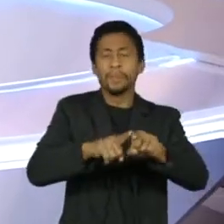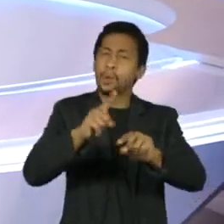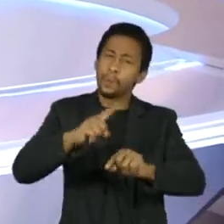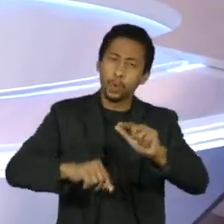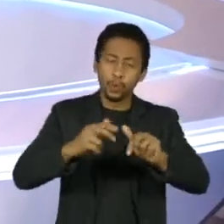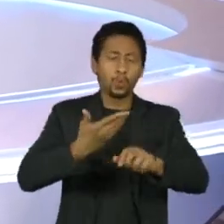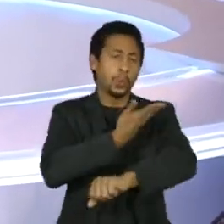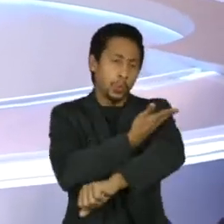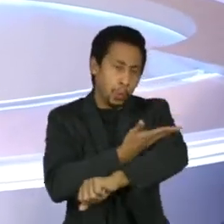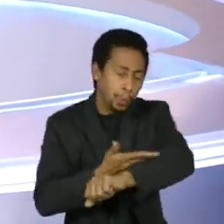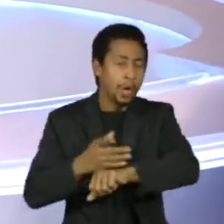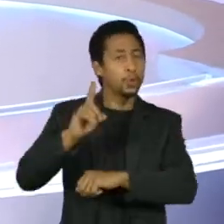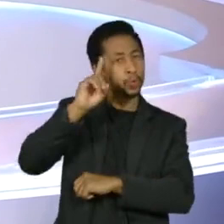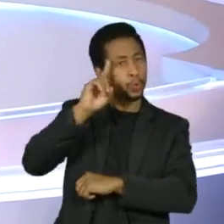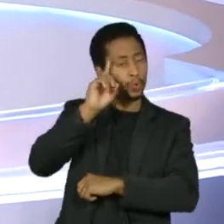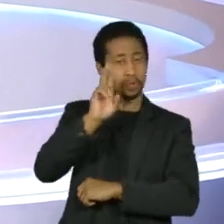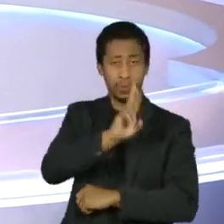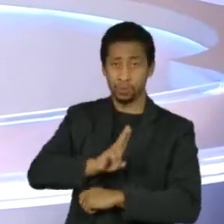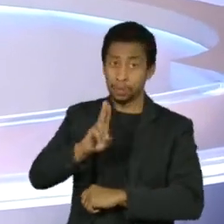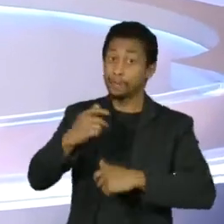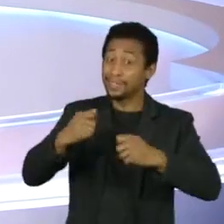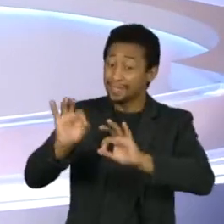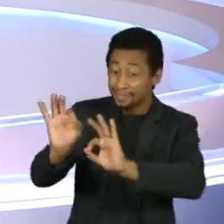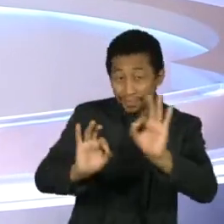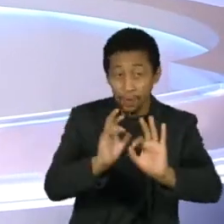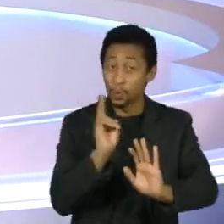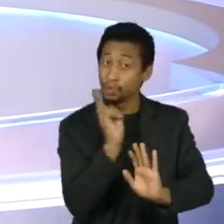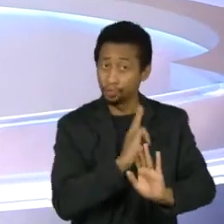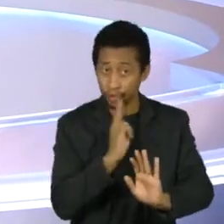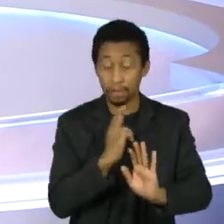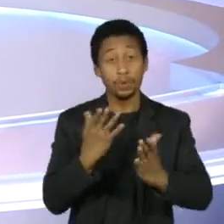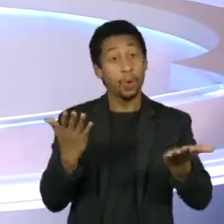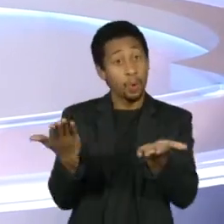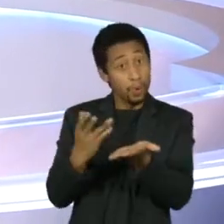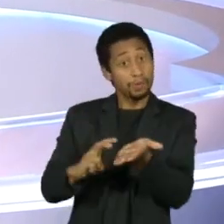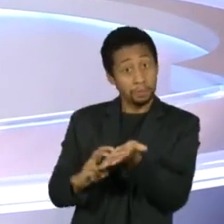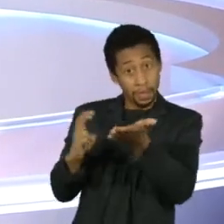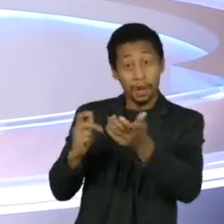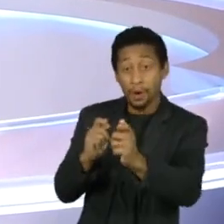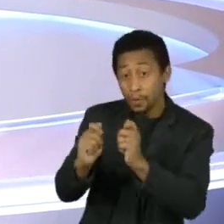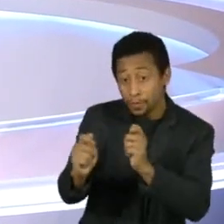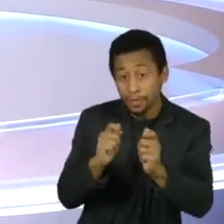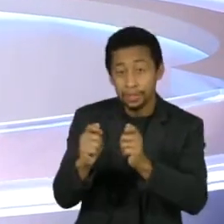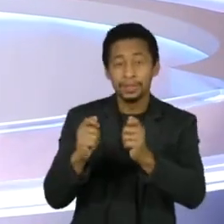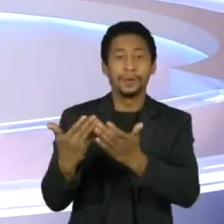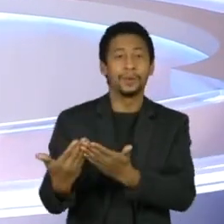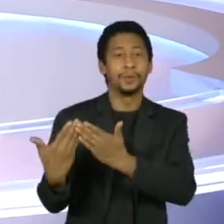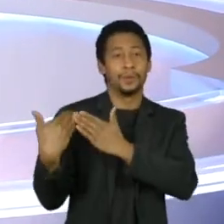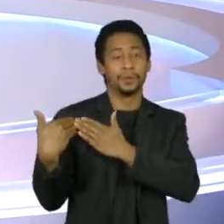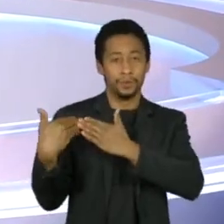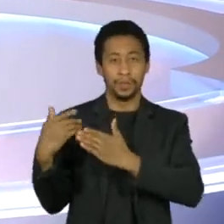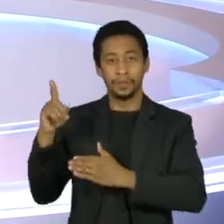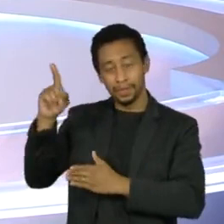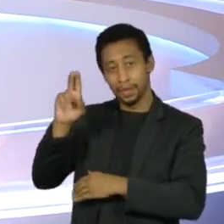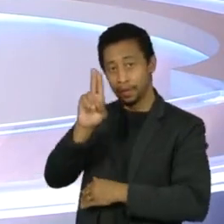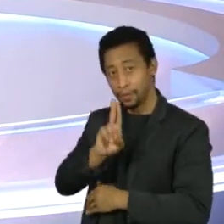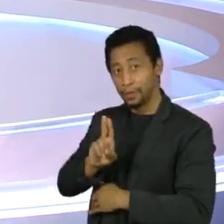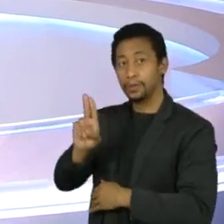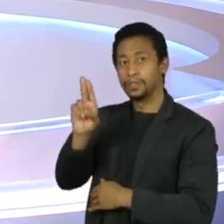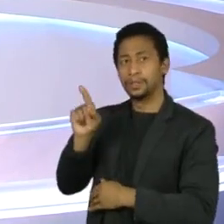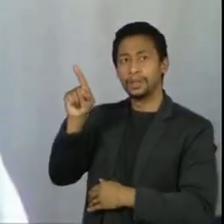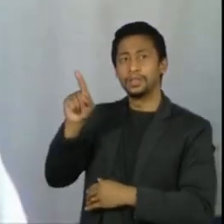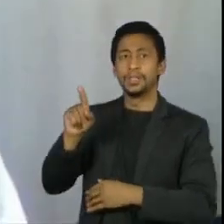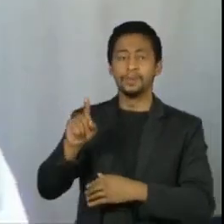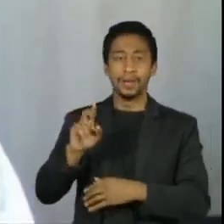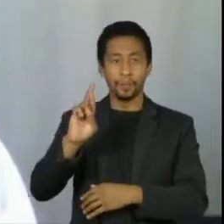urgência. Sobre este assunto, eu conversei mais cedo com o infectologista e professor da Faculdade de Medicina de Ribeirão Preto, Fernando Belíssimo